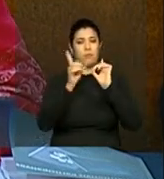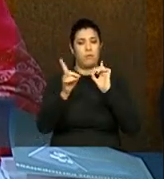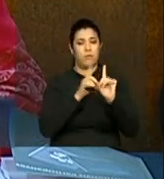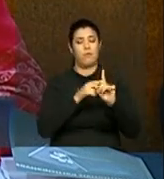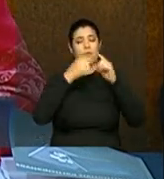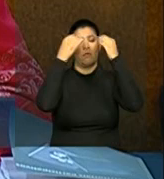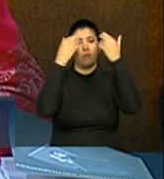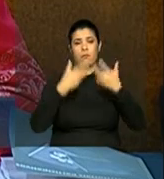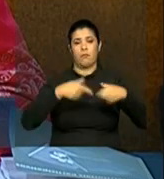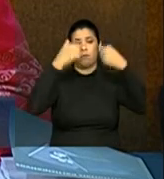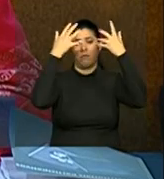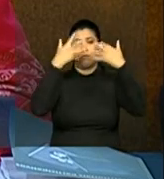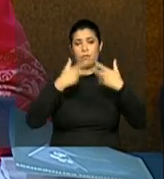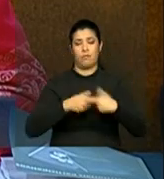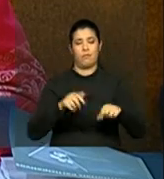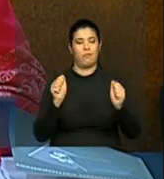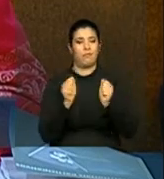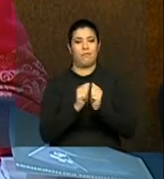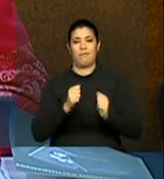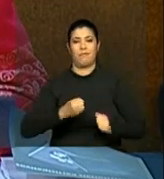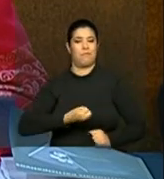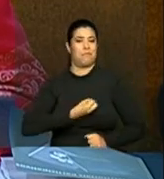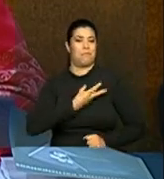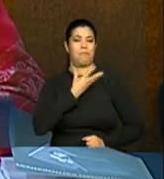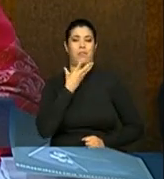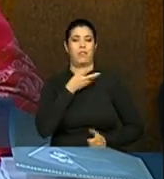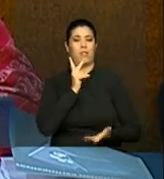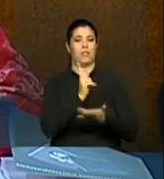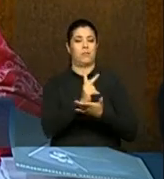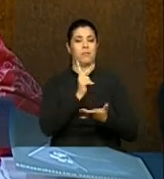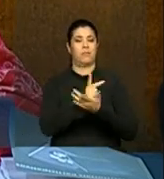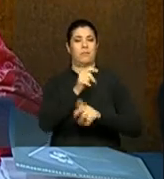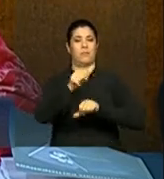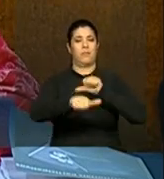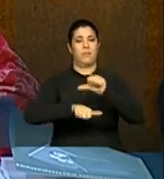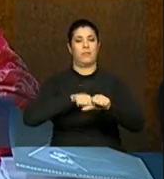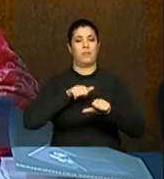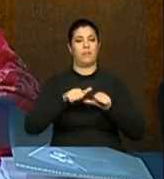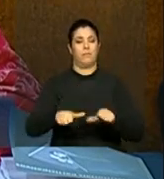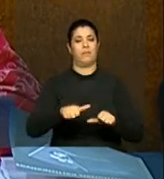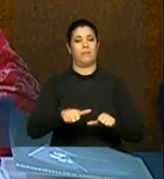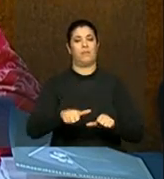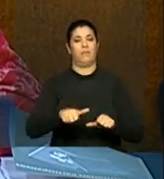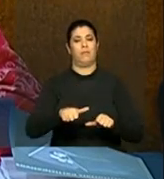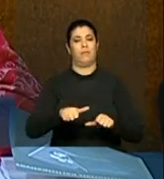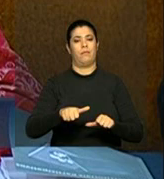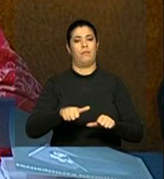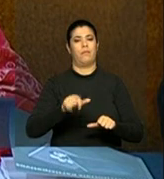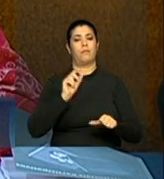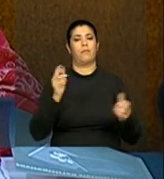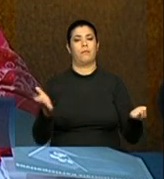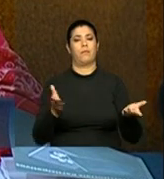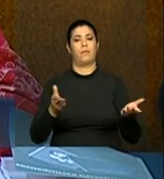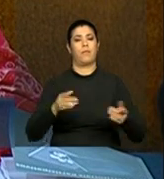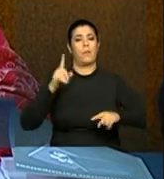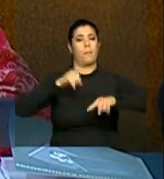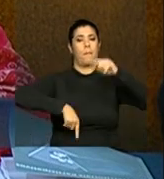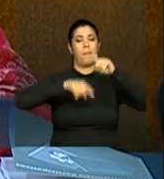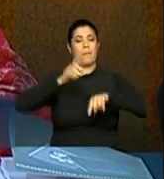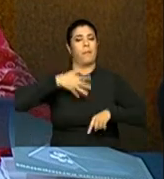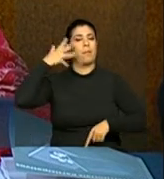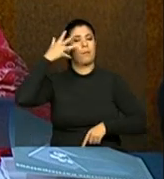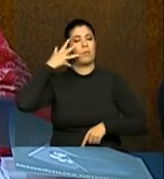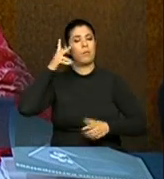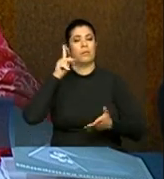cantados em prosa e verso e se transformados em políticas públicas concretas